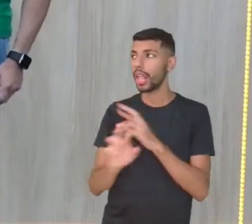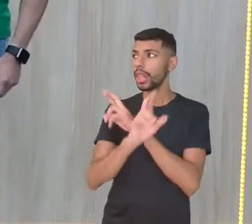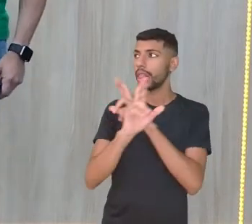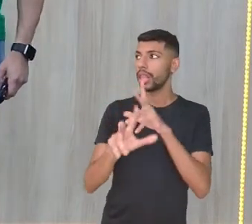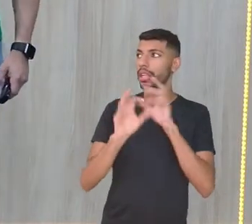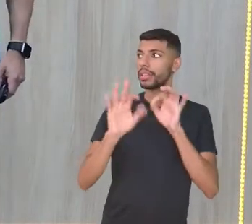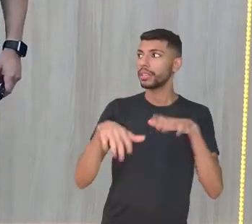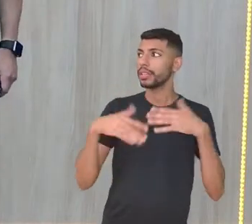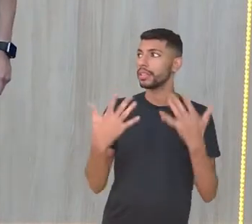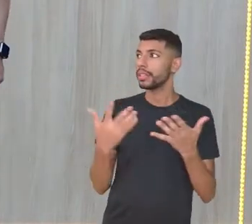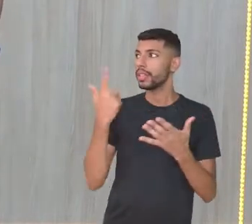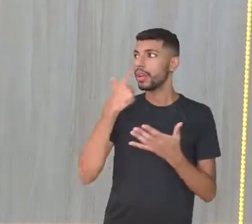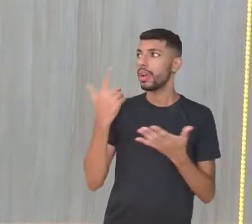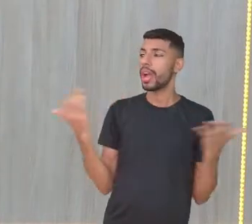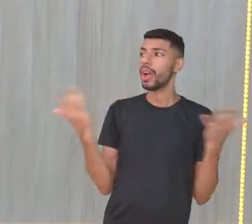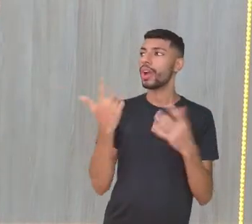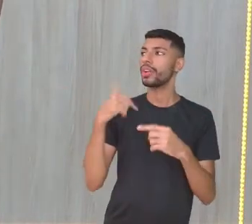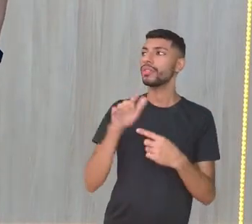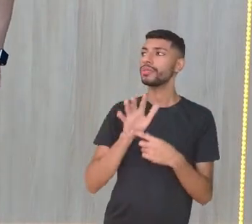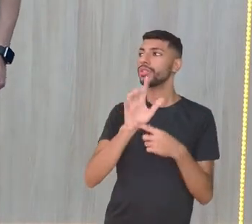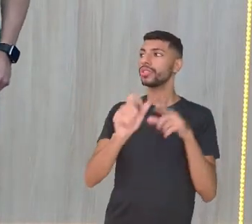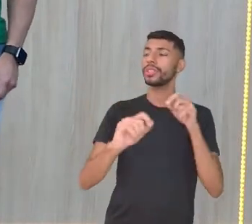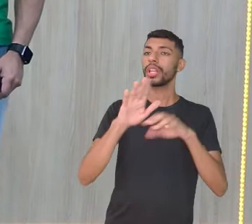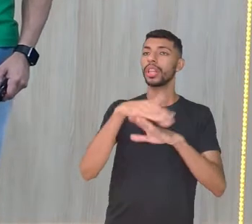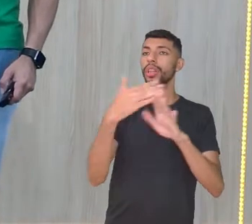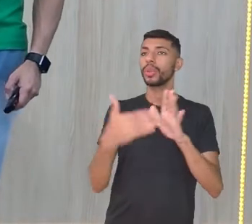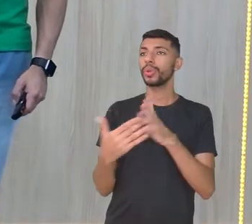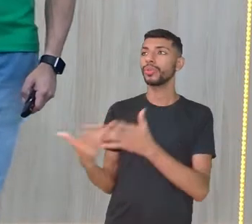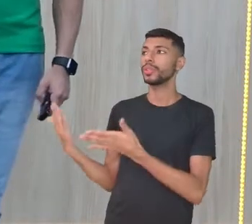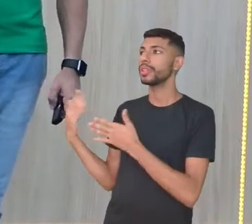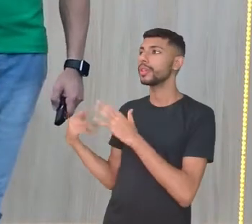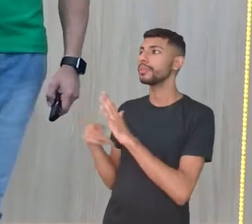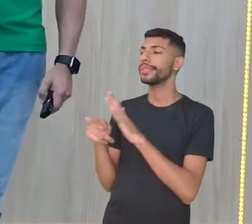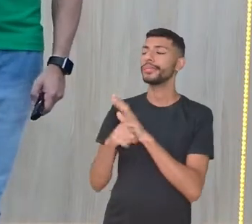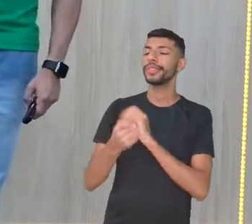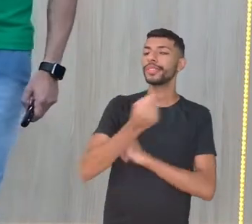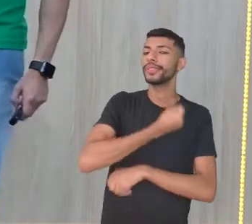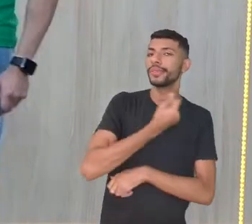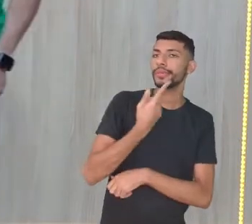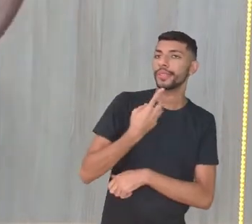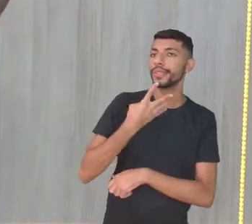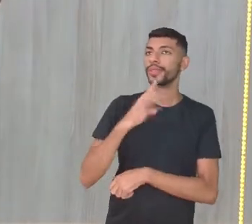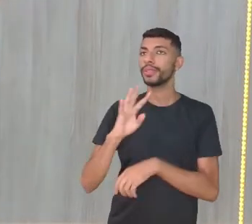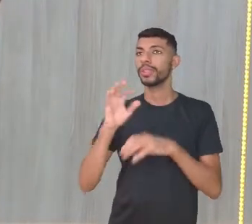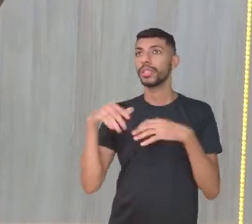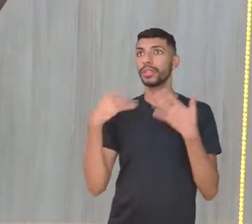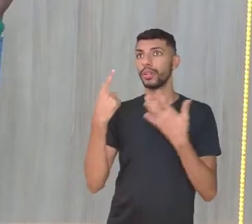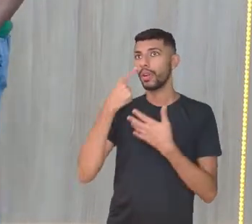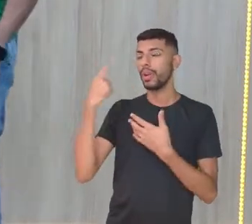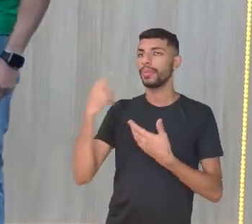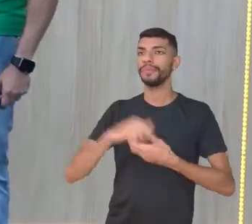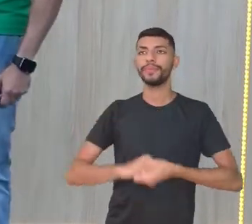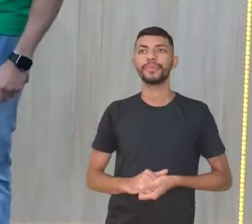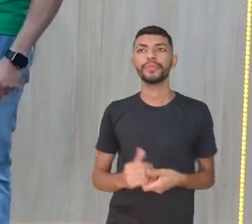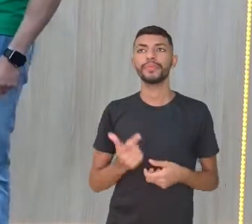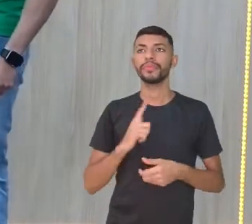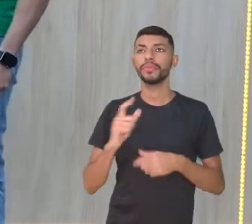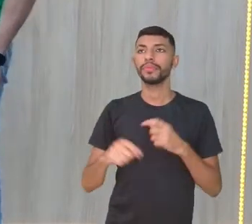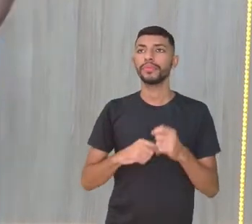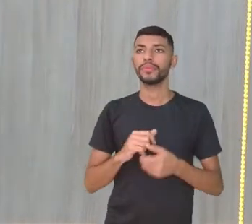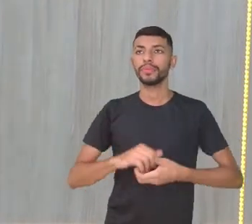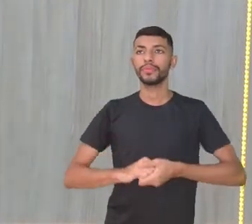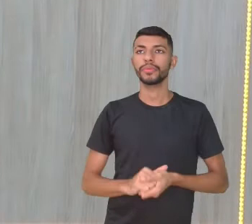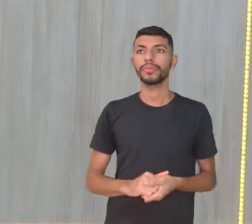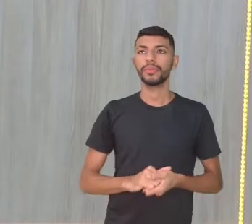Então, eu vou indicar todos esses lados aí por termos desconhecidos, por letras. Então, ó, eu tenho aí que